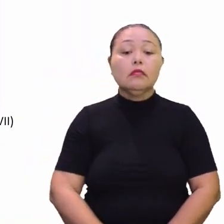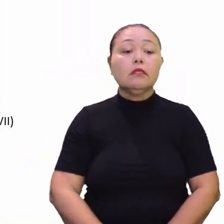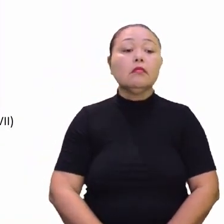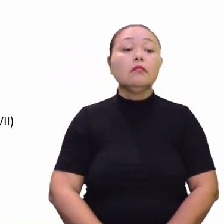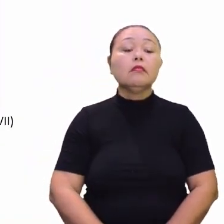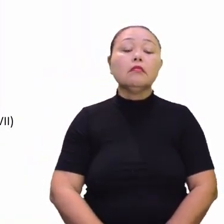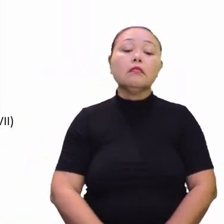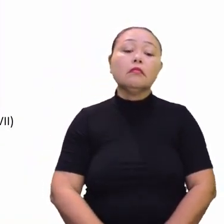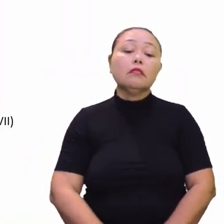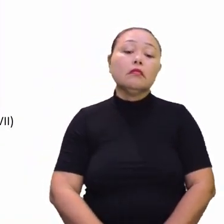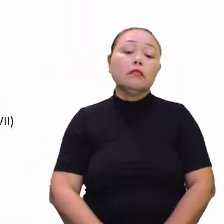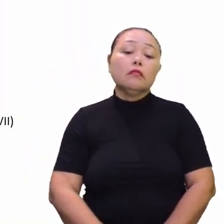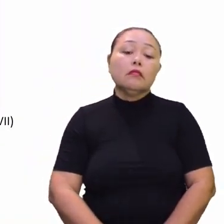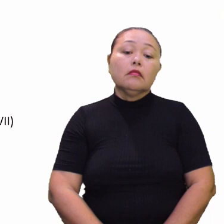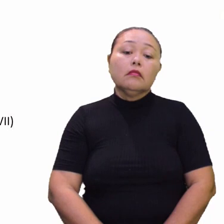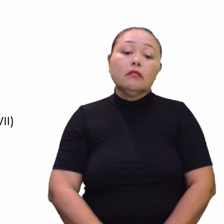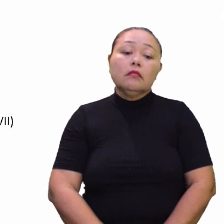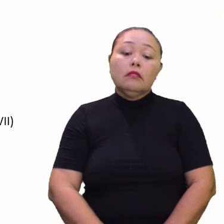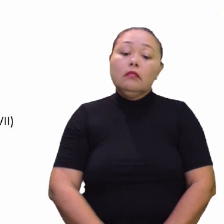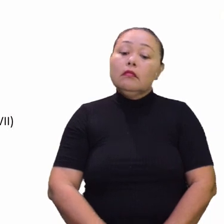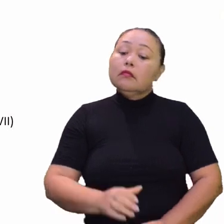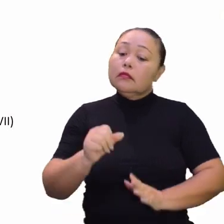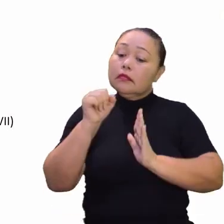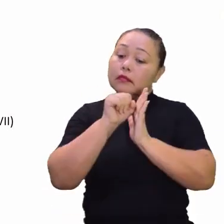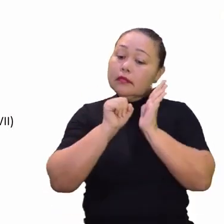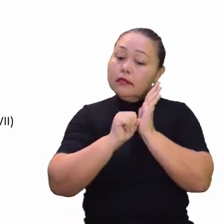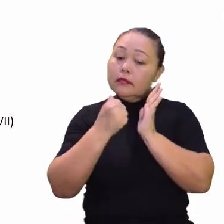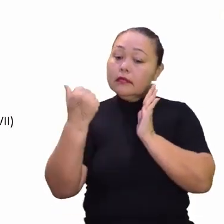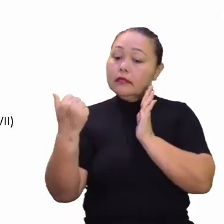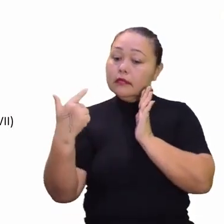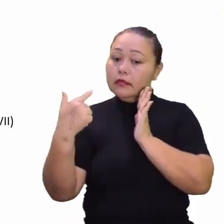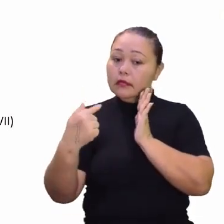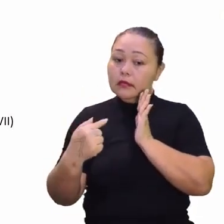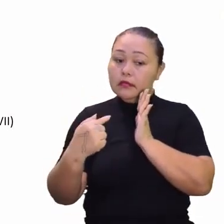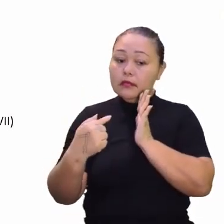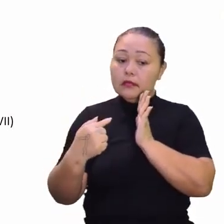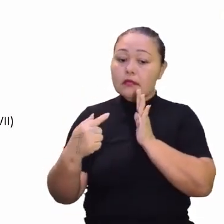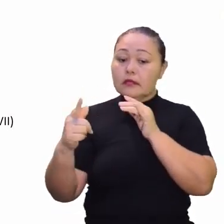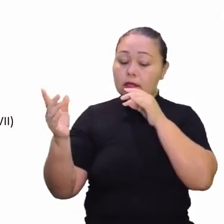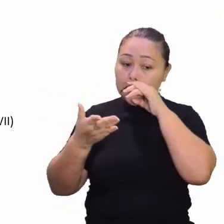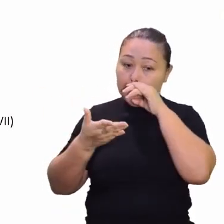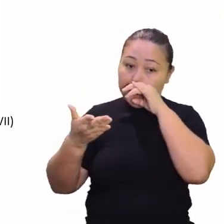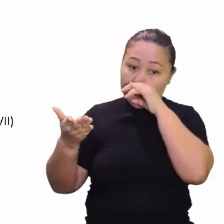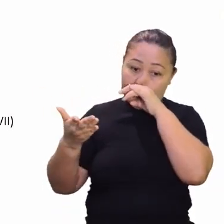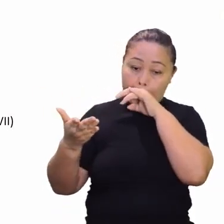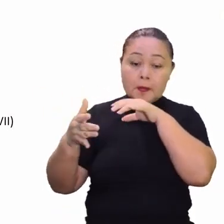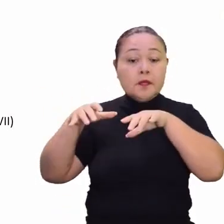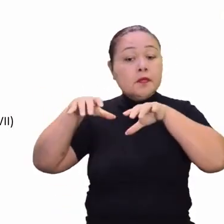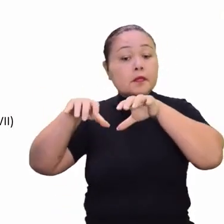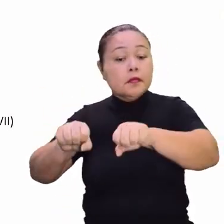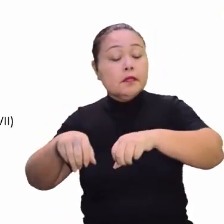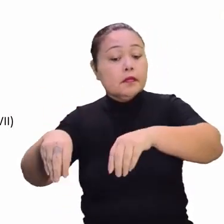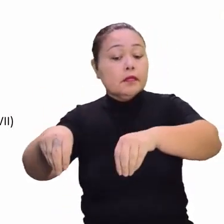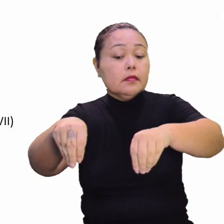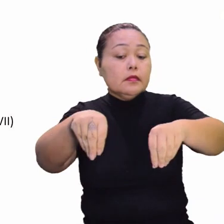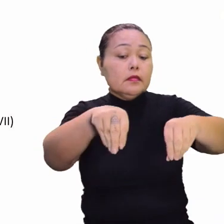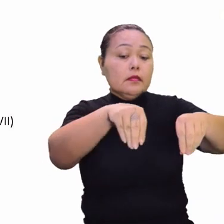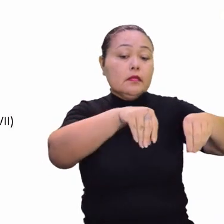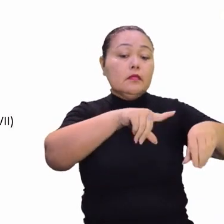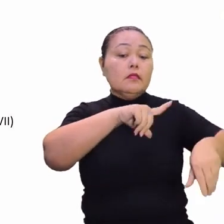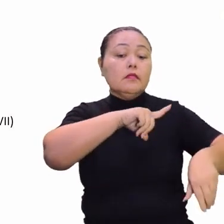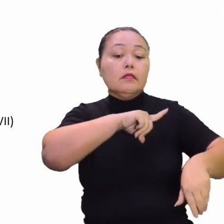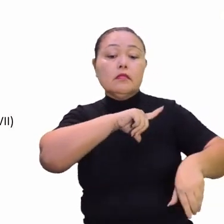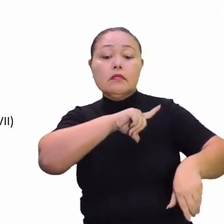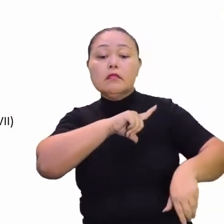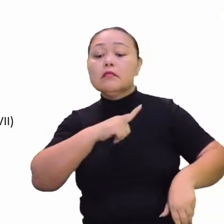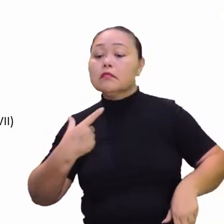E aí chegou o século XVII, Pedro Teixeira, aqui nessas regiões, e disse: tomo posse dessas terras, se houver